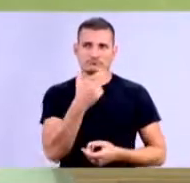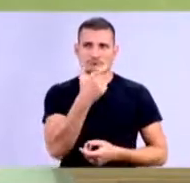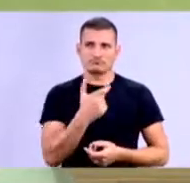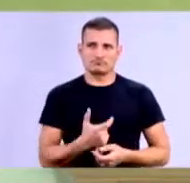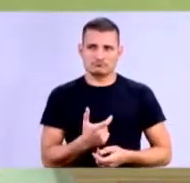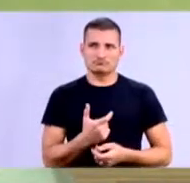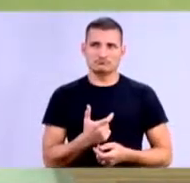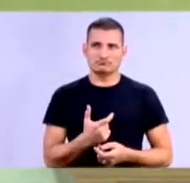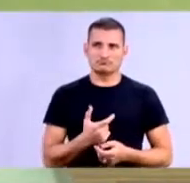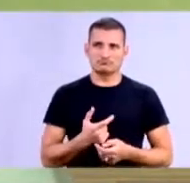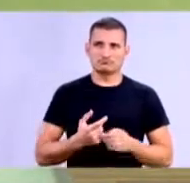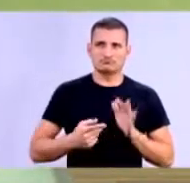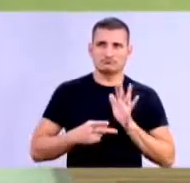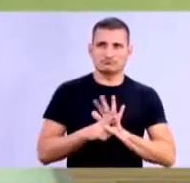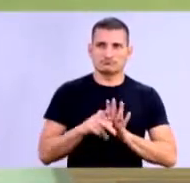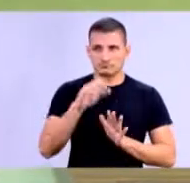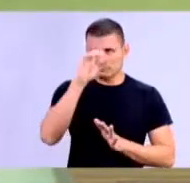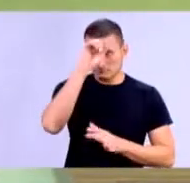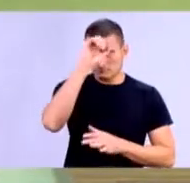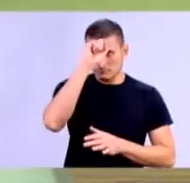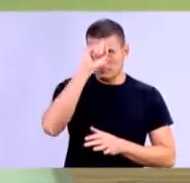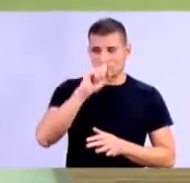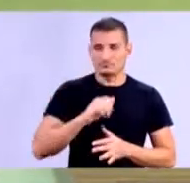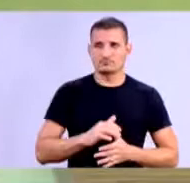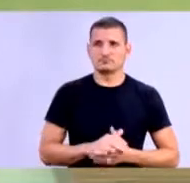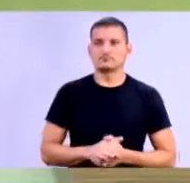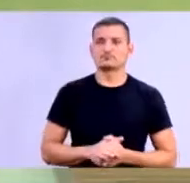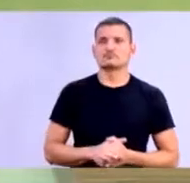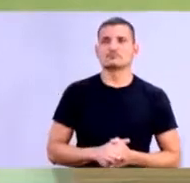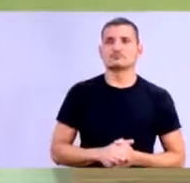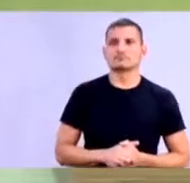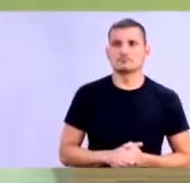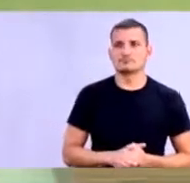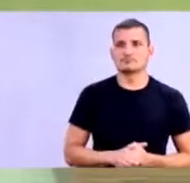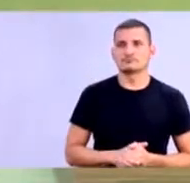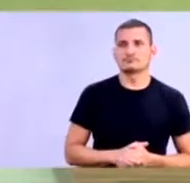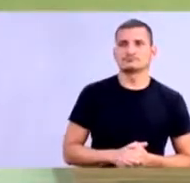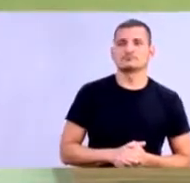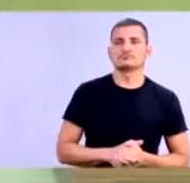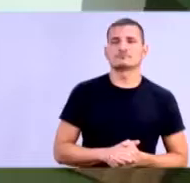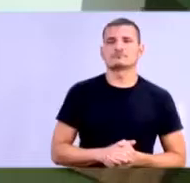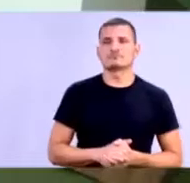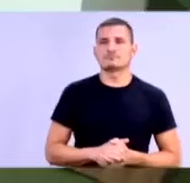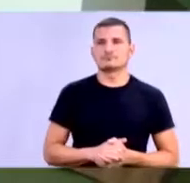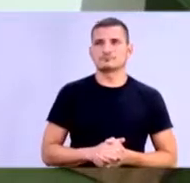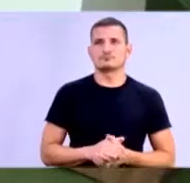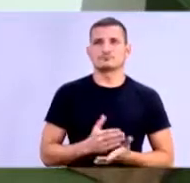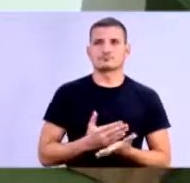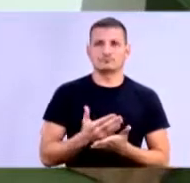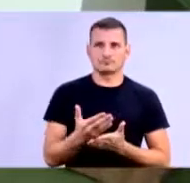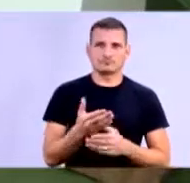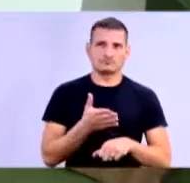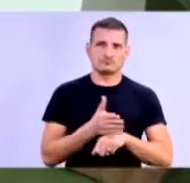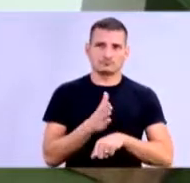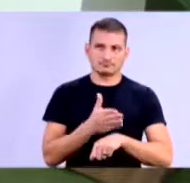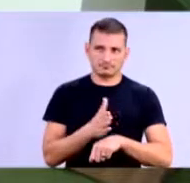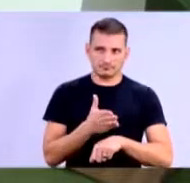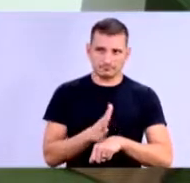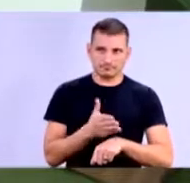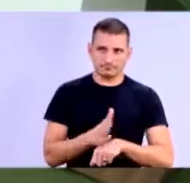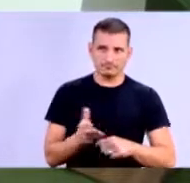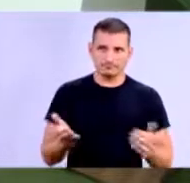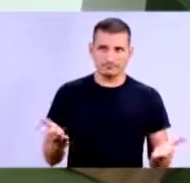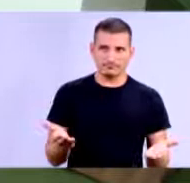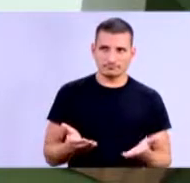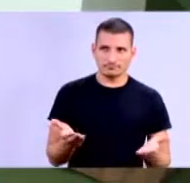aprendizagem. Olha só. Então ele colocou aí muito bem, valeu chamar a atenção. Já começa a praticar a partir de hoje.